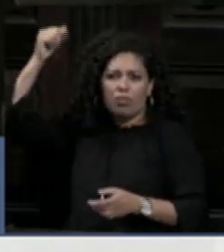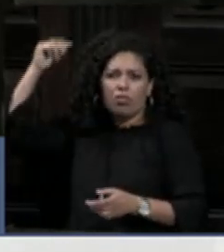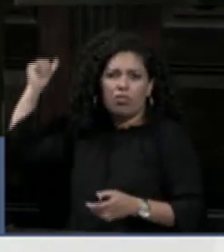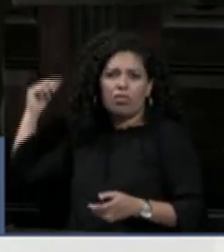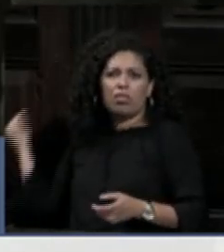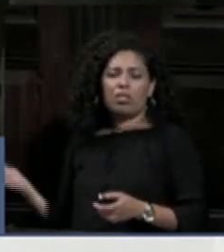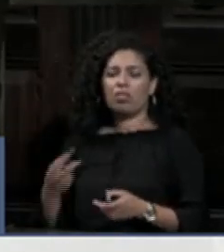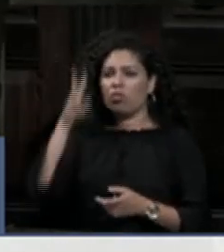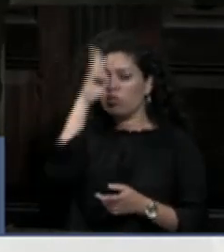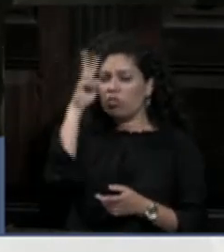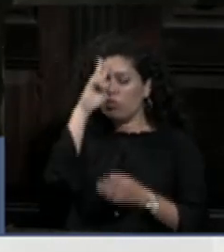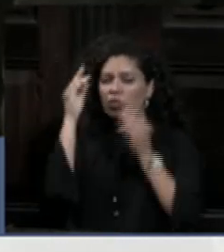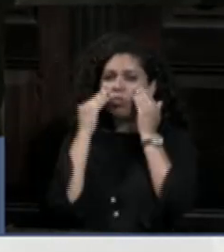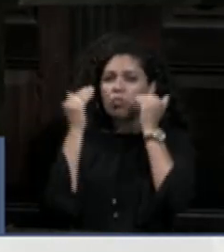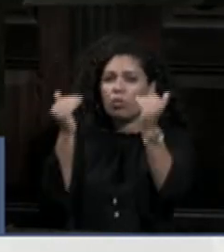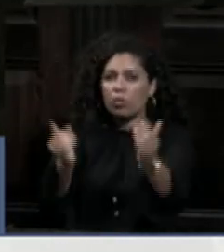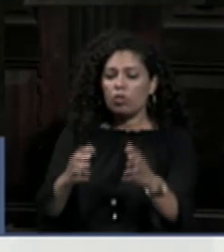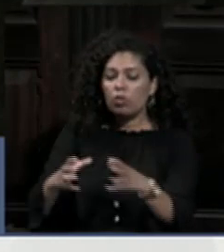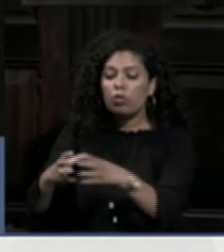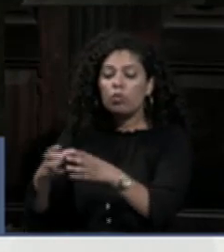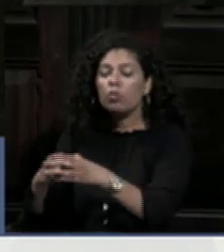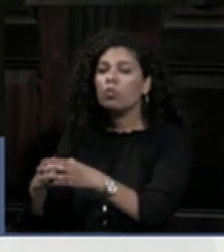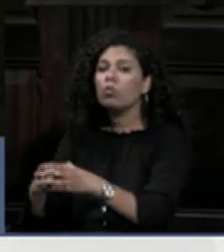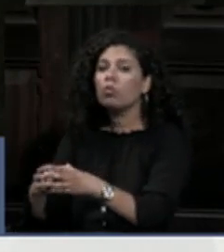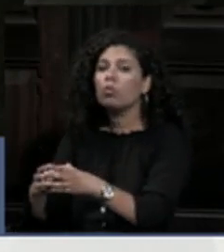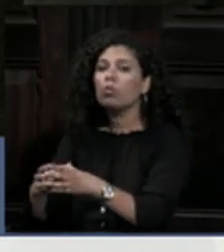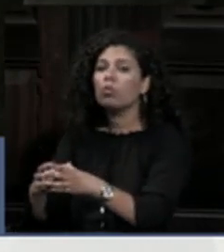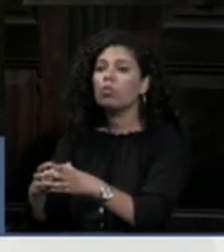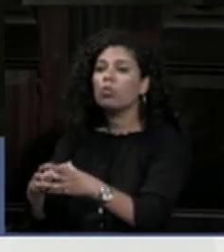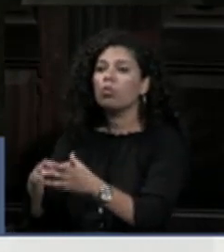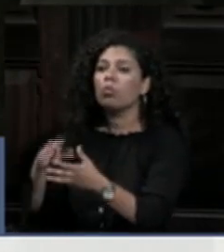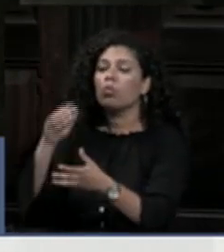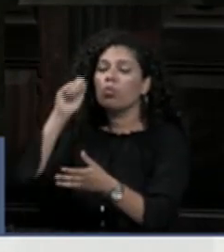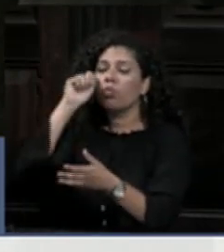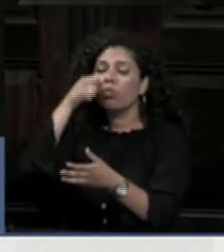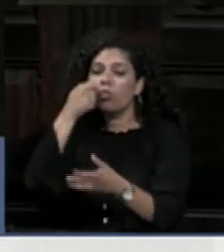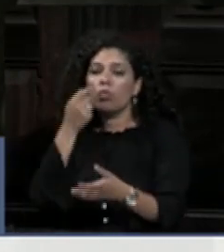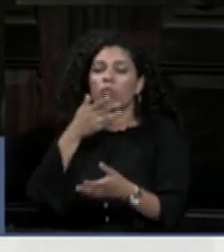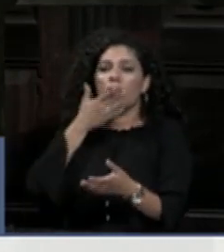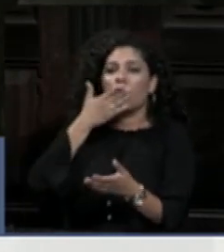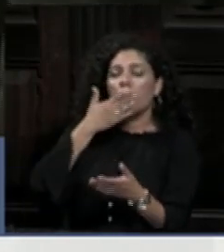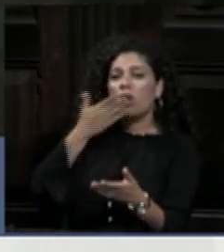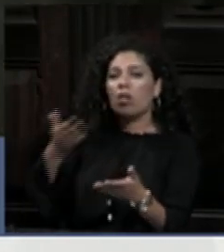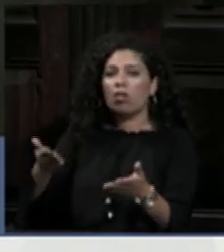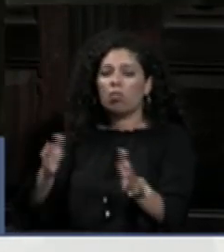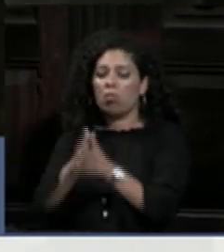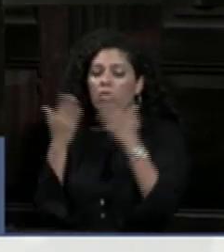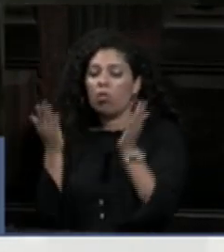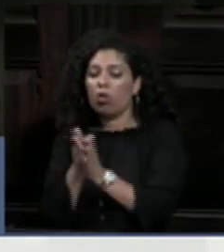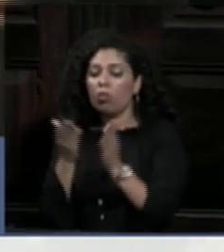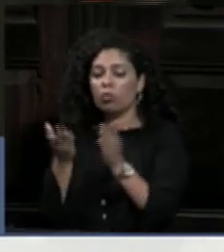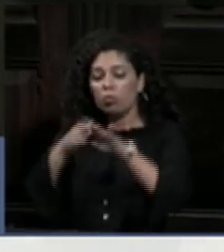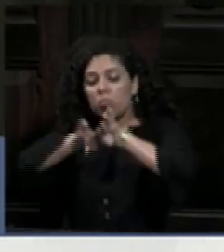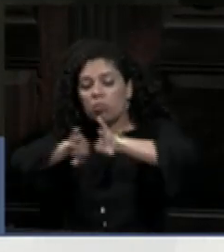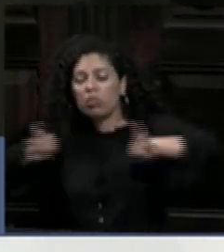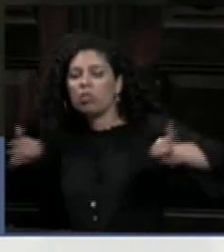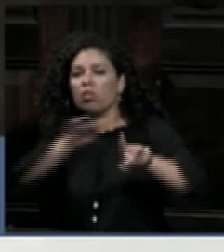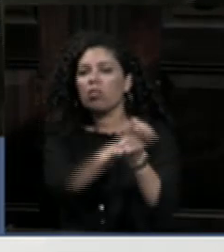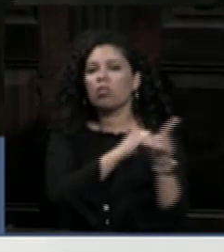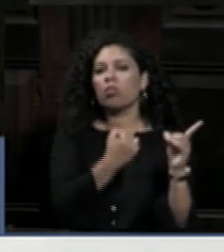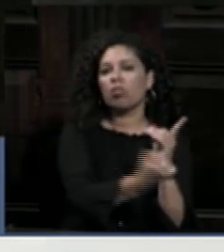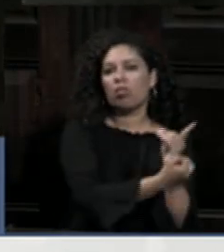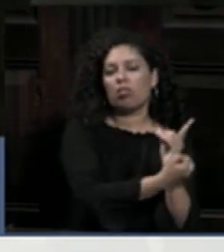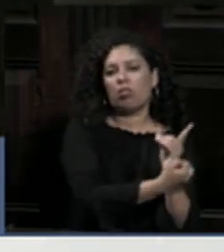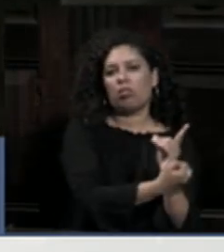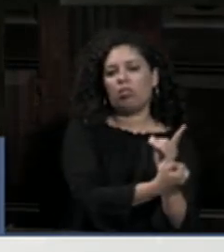ser muito elitista mas nem por causa disso senhor presidente acho